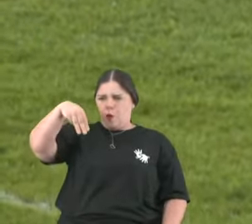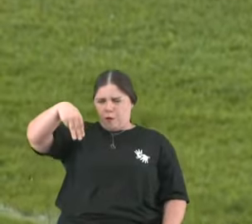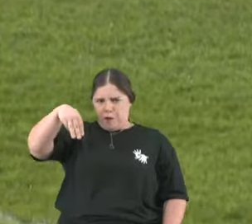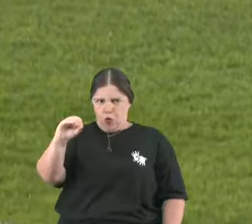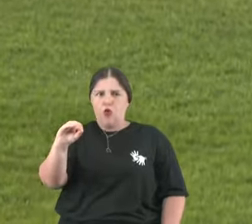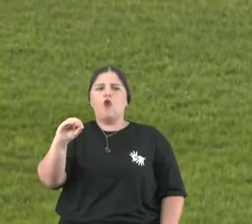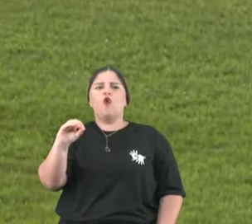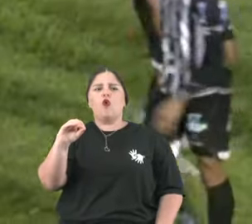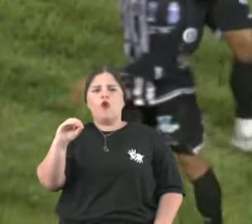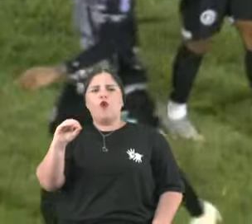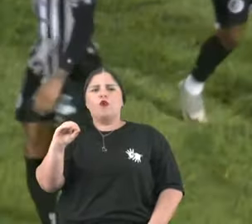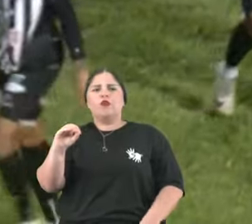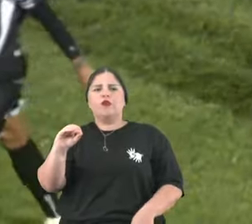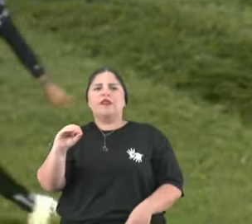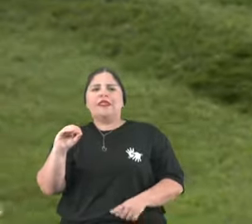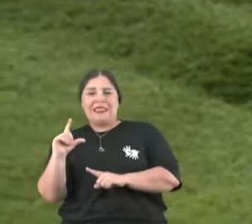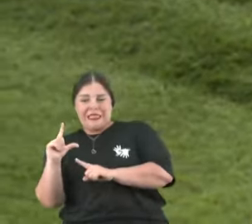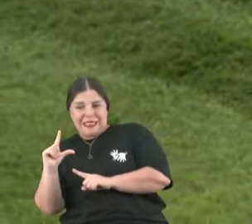sai